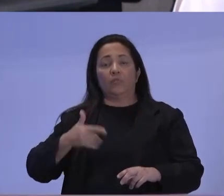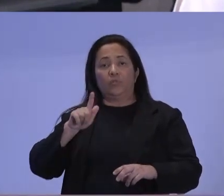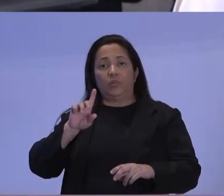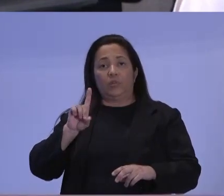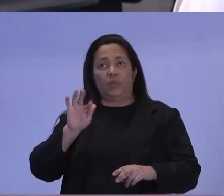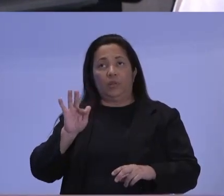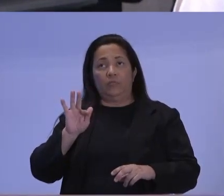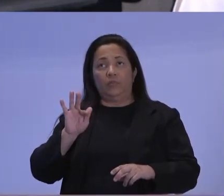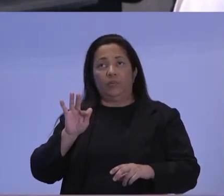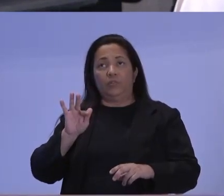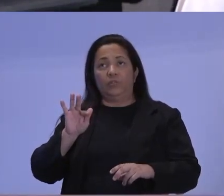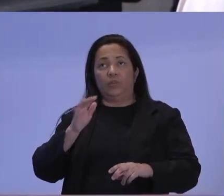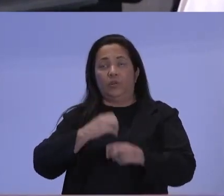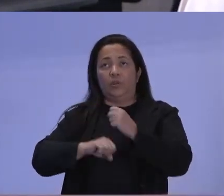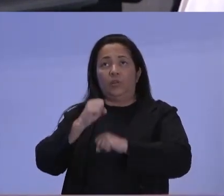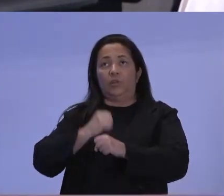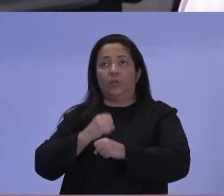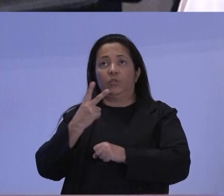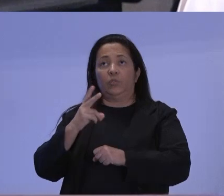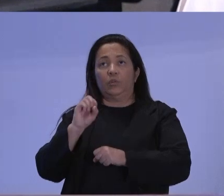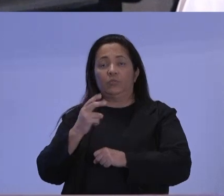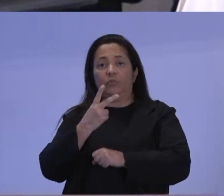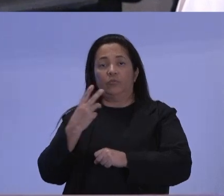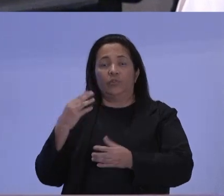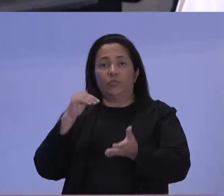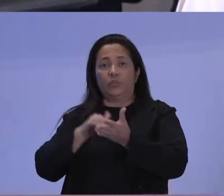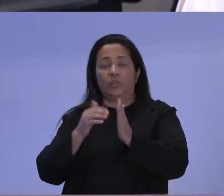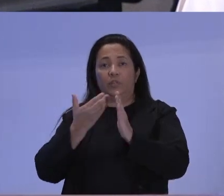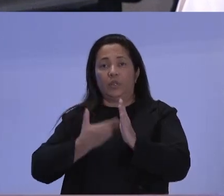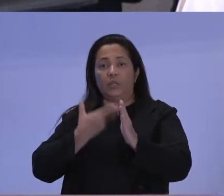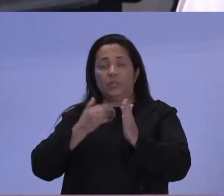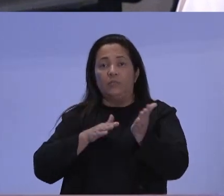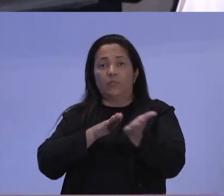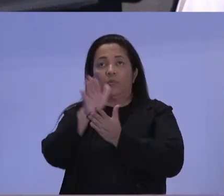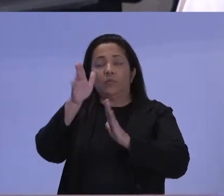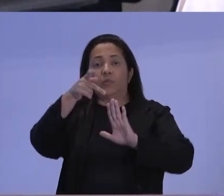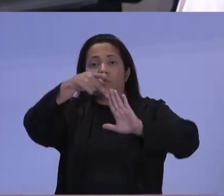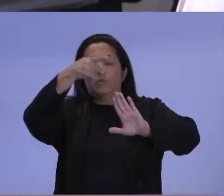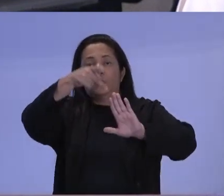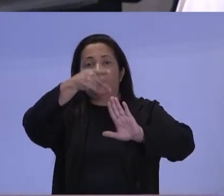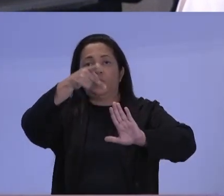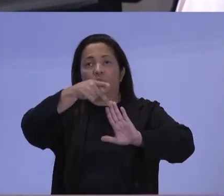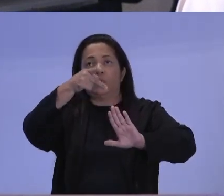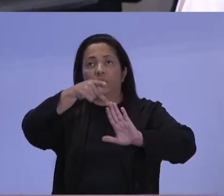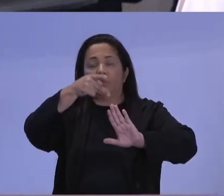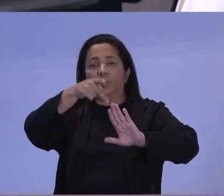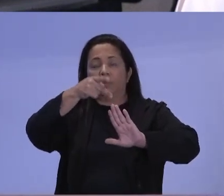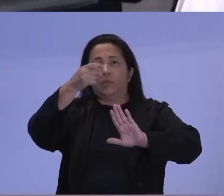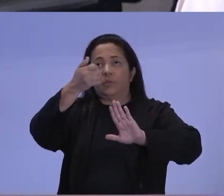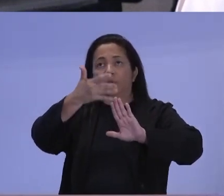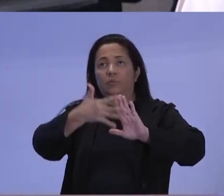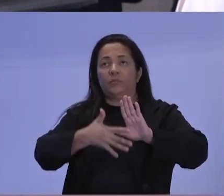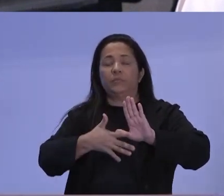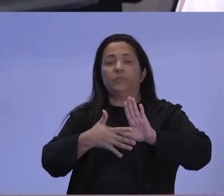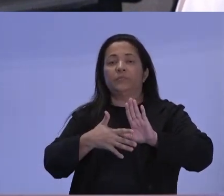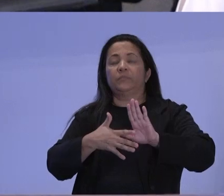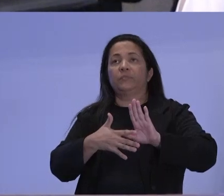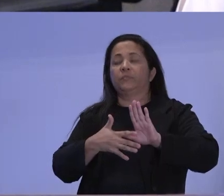no finalzinho, foi publicada uma portaria, né, de descentralização de uma verba